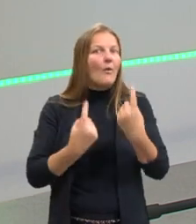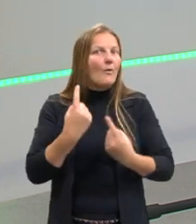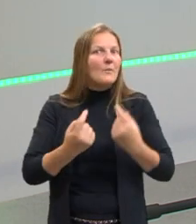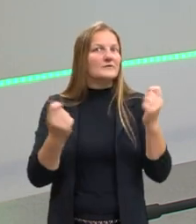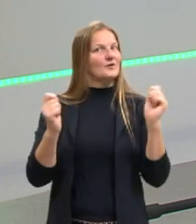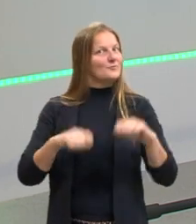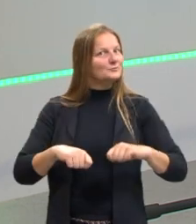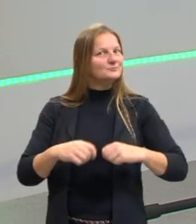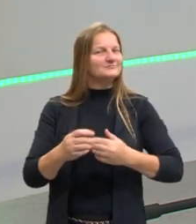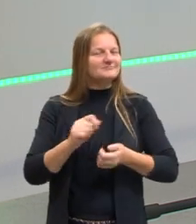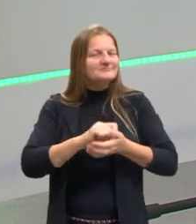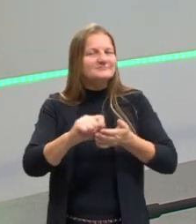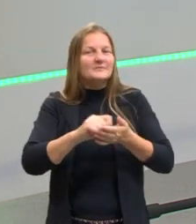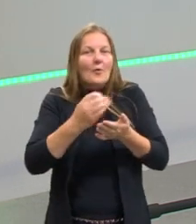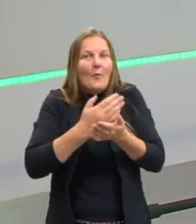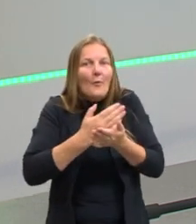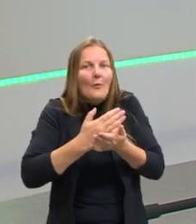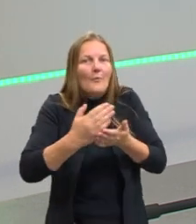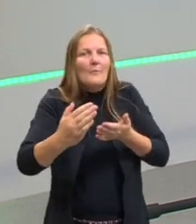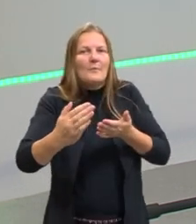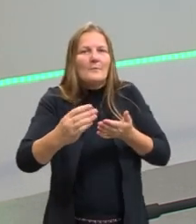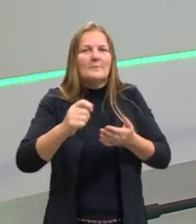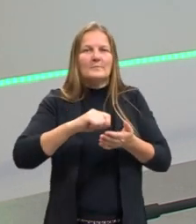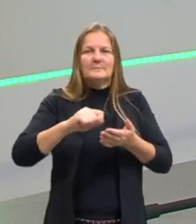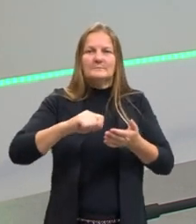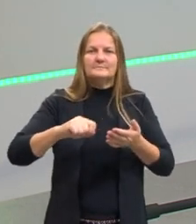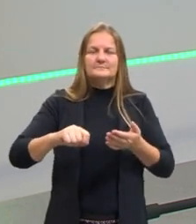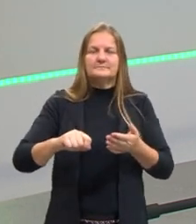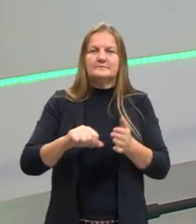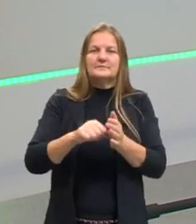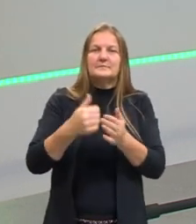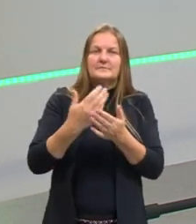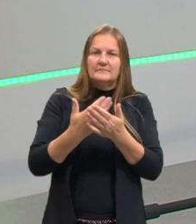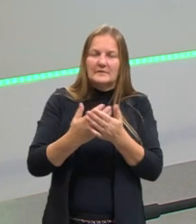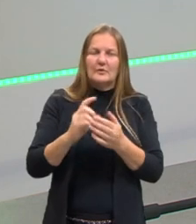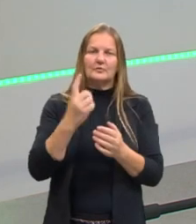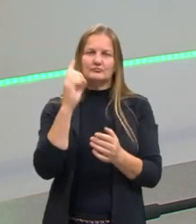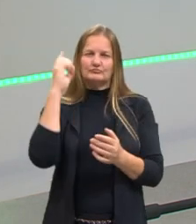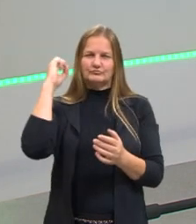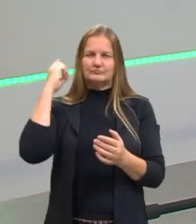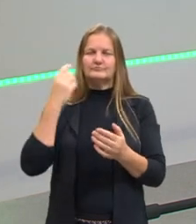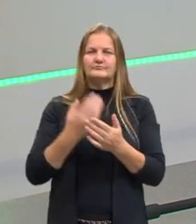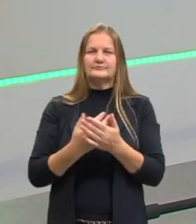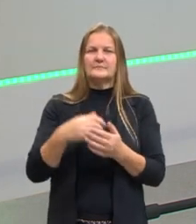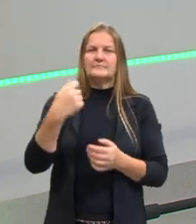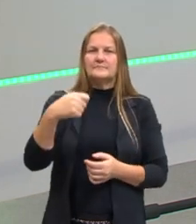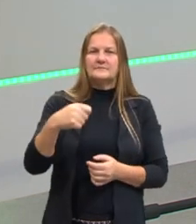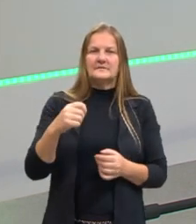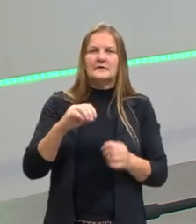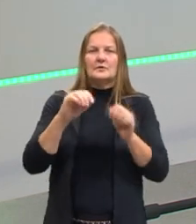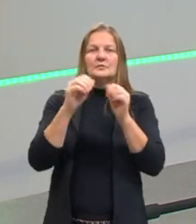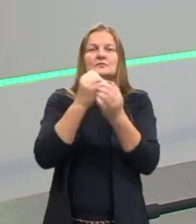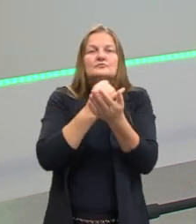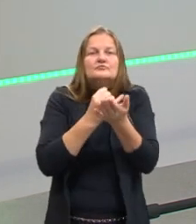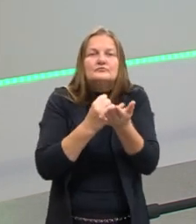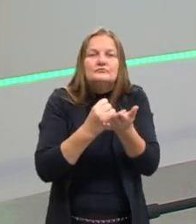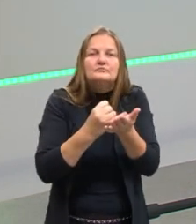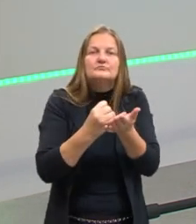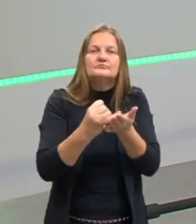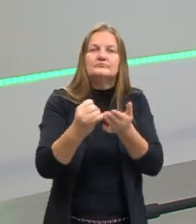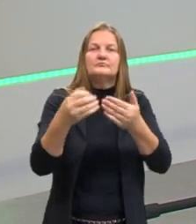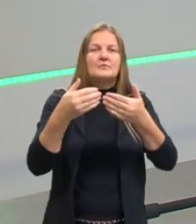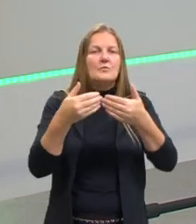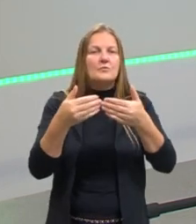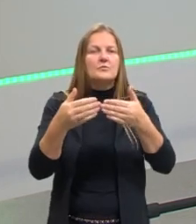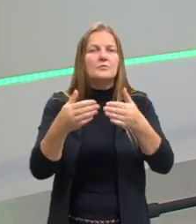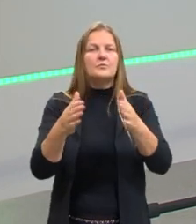né para eu começar a escrever esse texto lá nas primeiras aulas a gente já viu que eu preciso introduzir muito bem esse